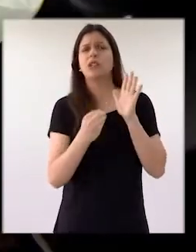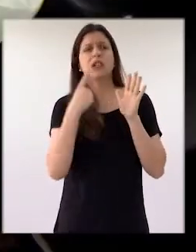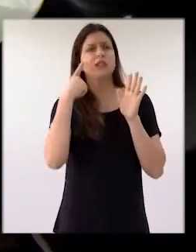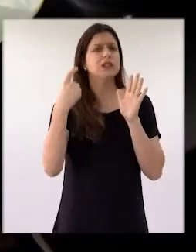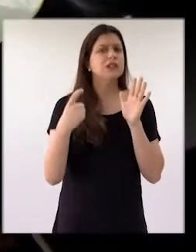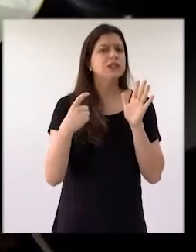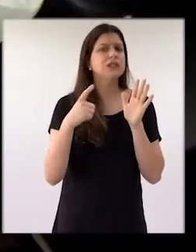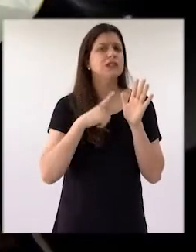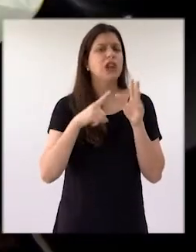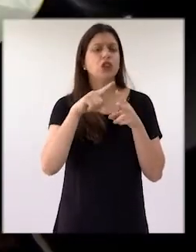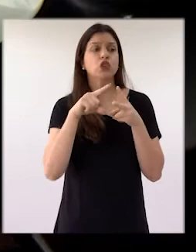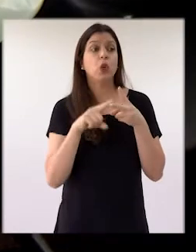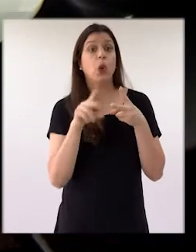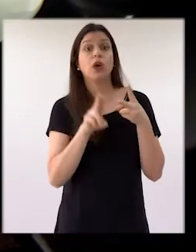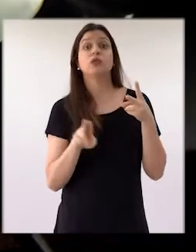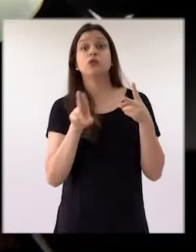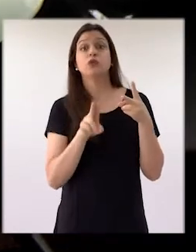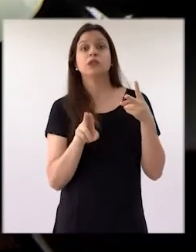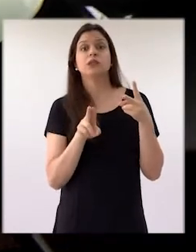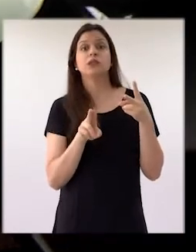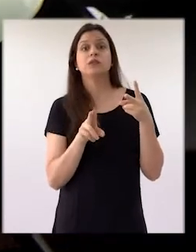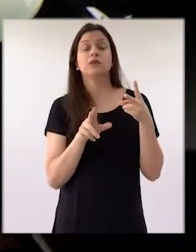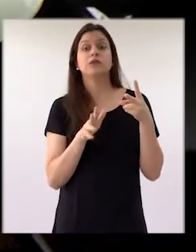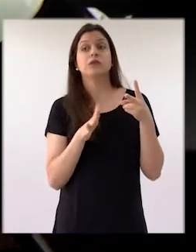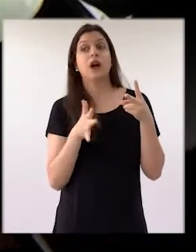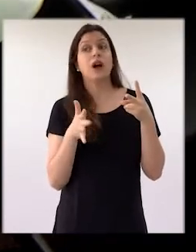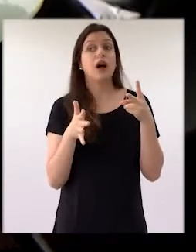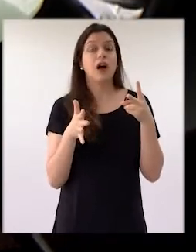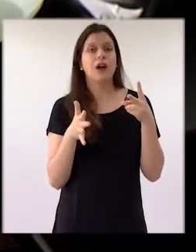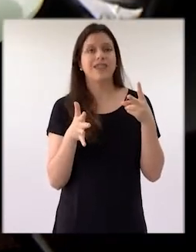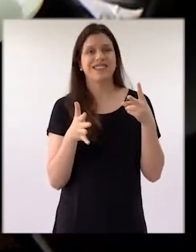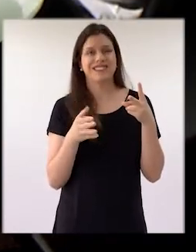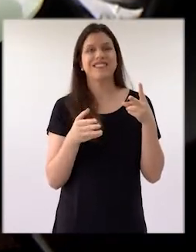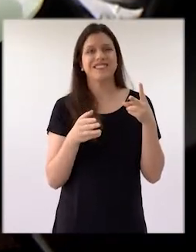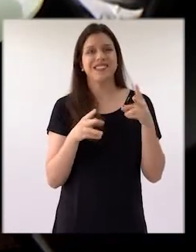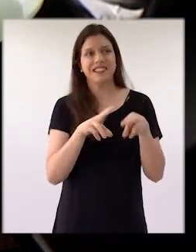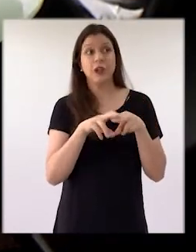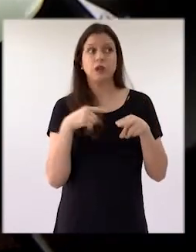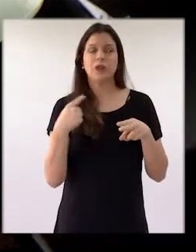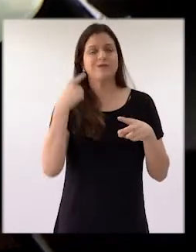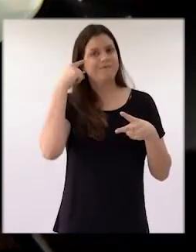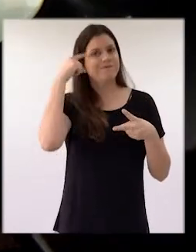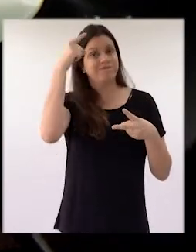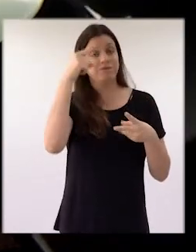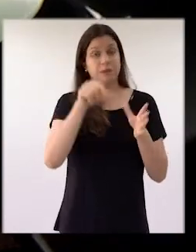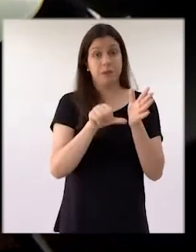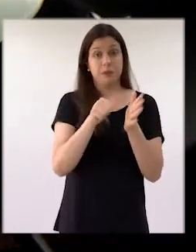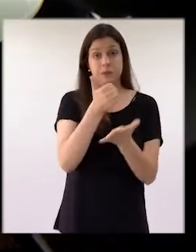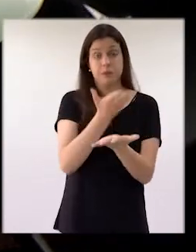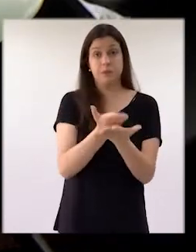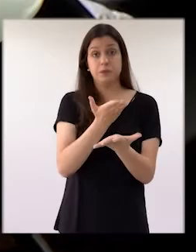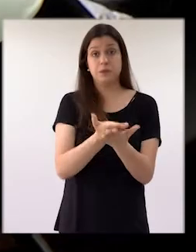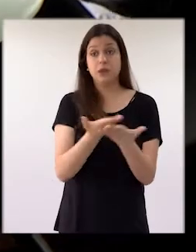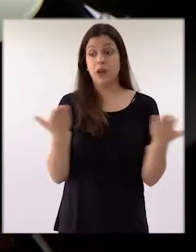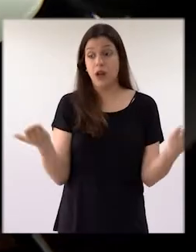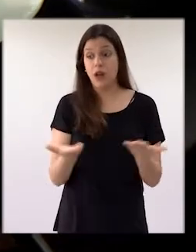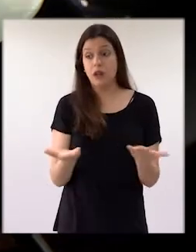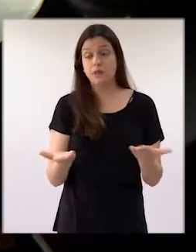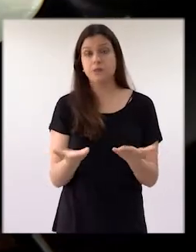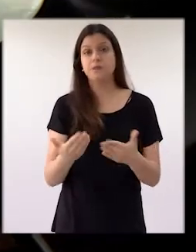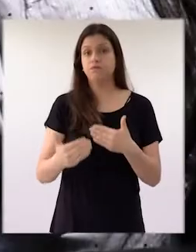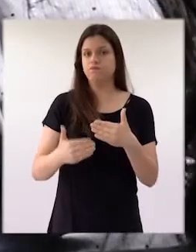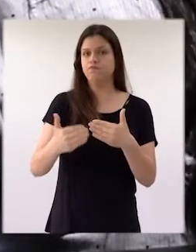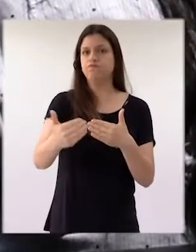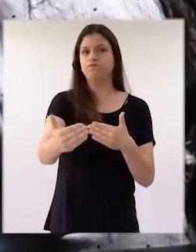testar quais os modelos seria interessante. Será que eu posso utilizar os dois modelos e aí eu ter um score médio? Então, é isso que a gente está trazendo. Nesse